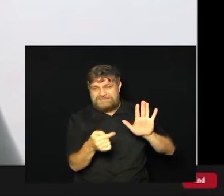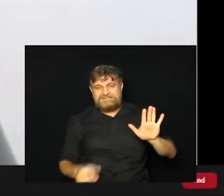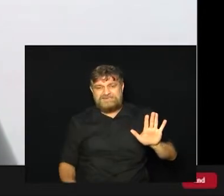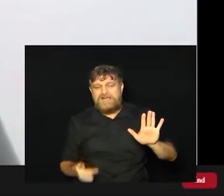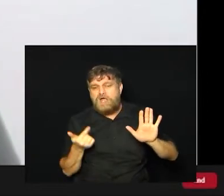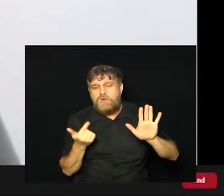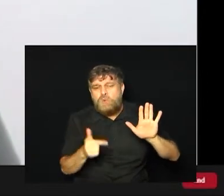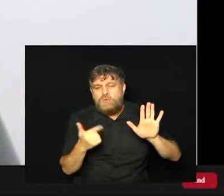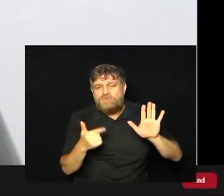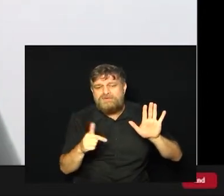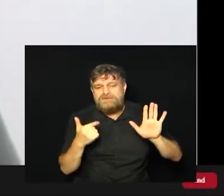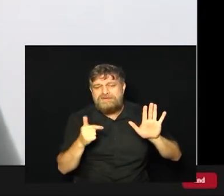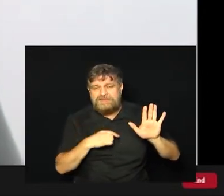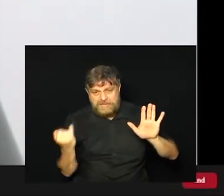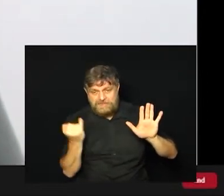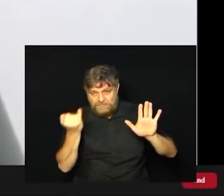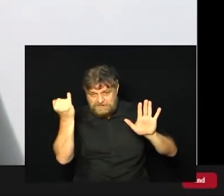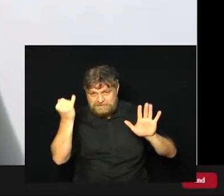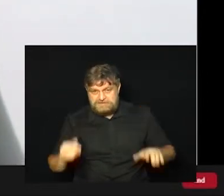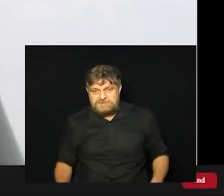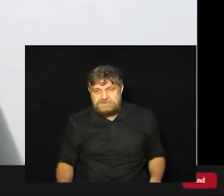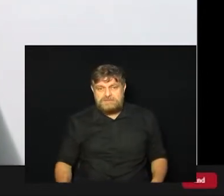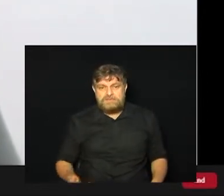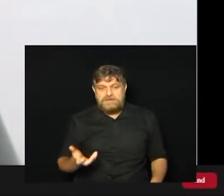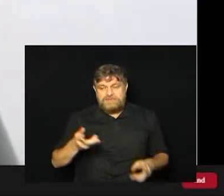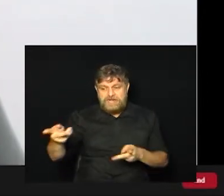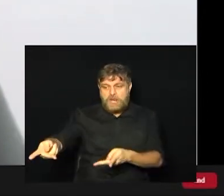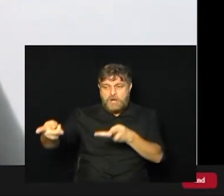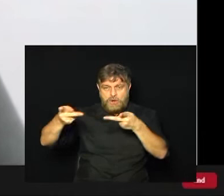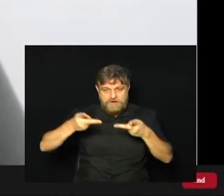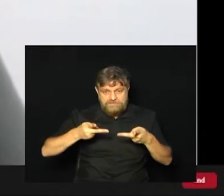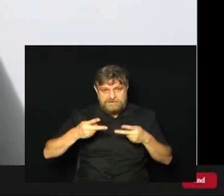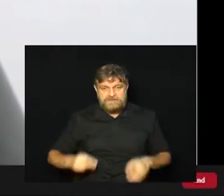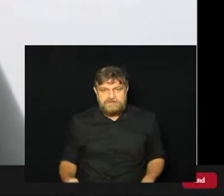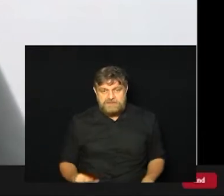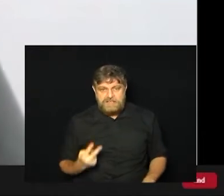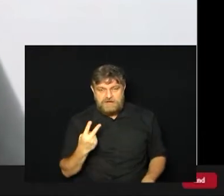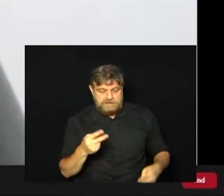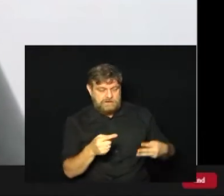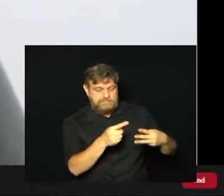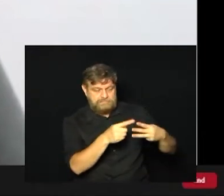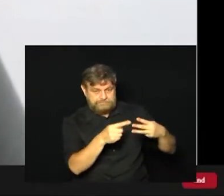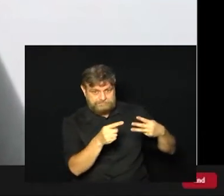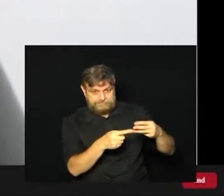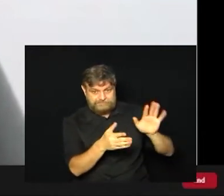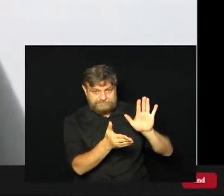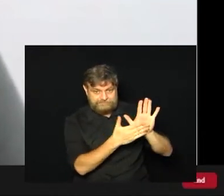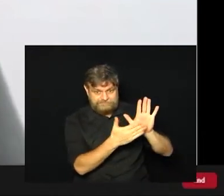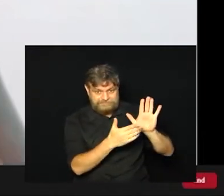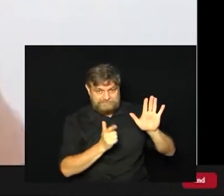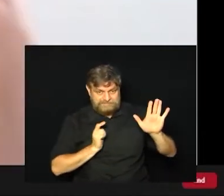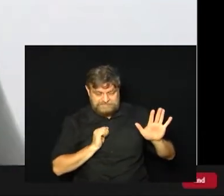não tenha que ser considerado. Aqui vem um convite de juntar mais 2 perninhas nesse propósito, que tem que ser